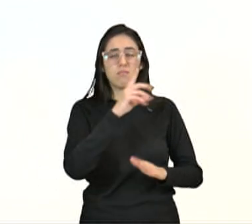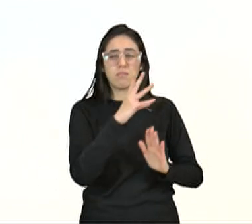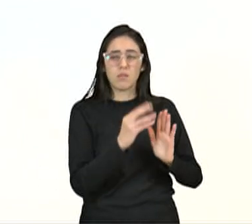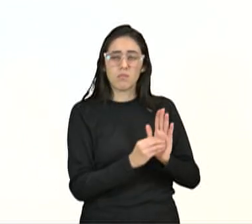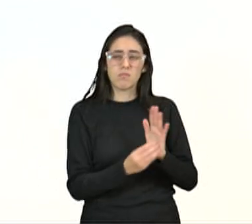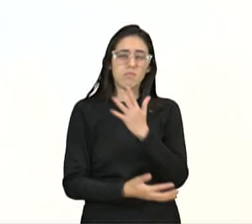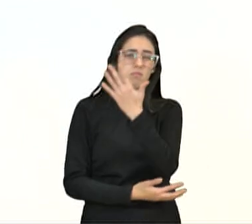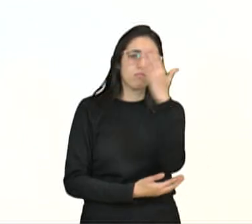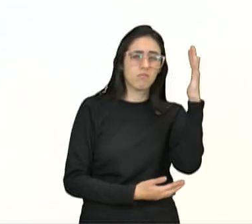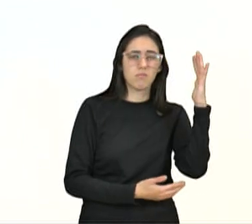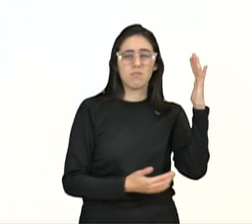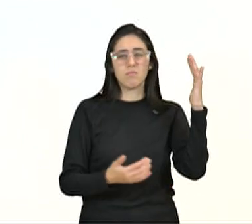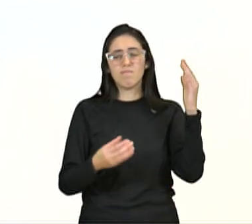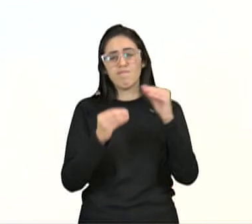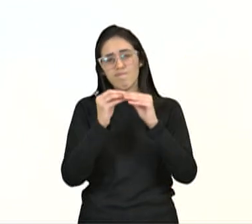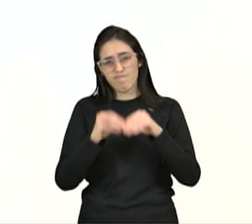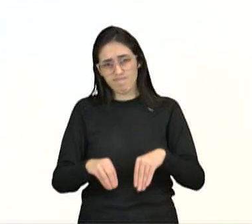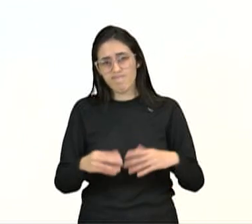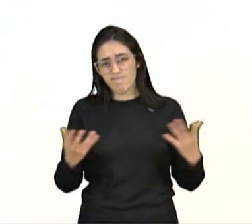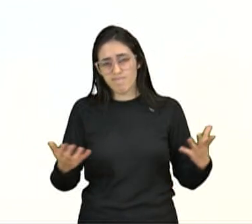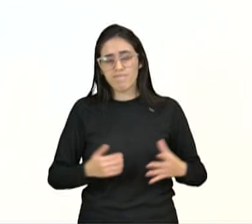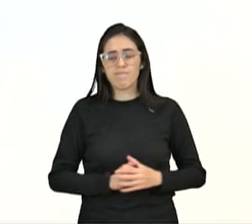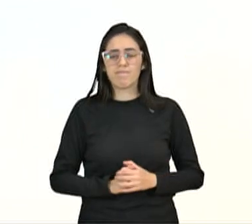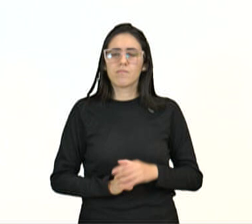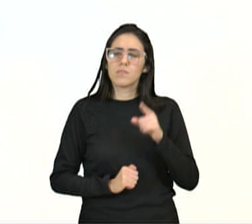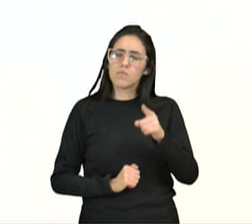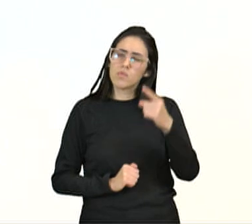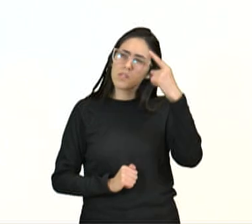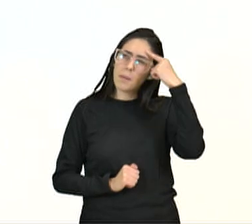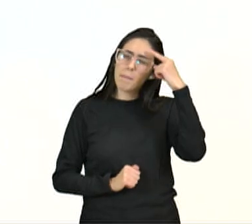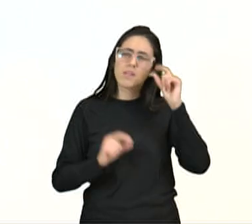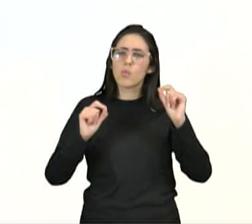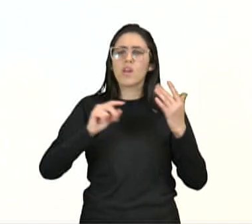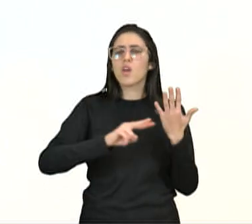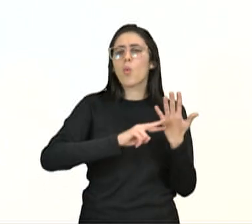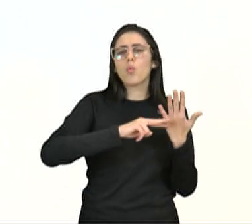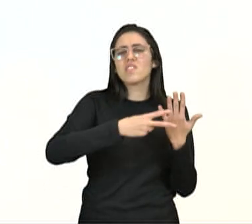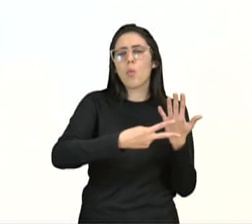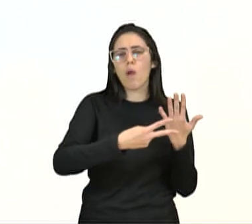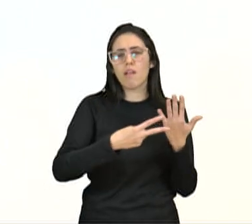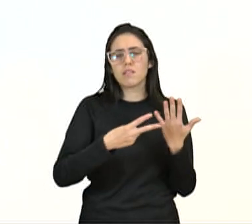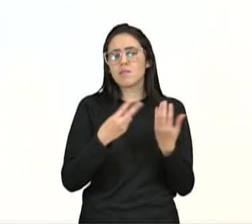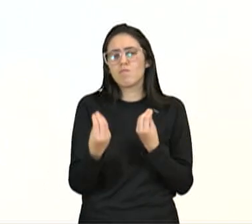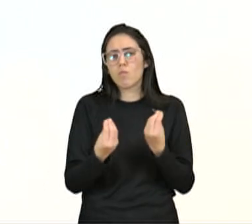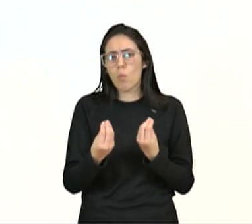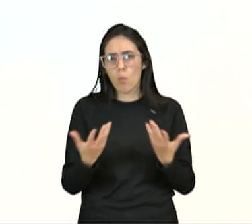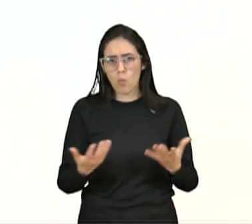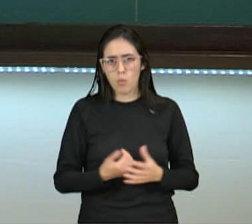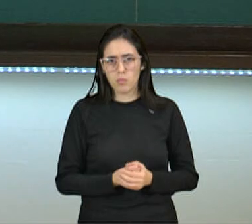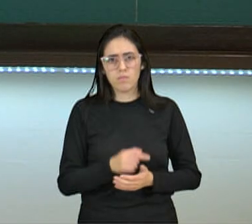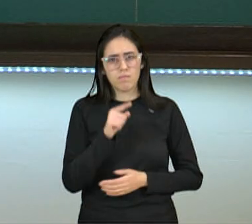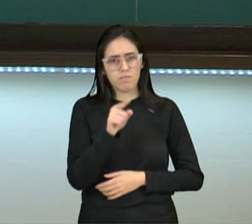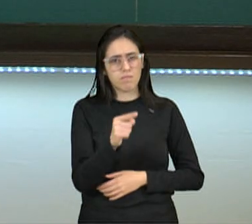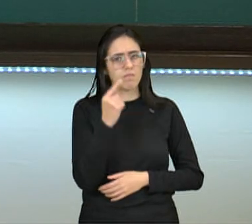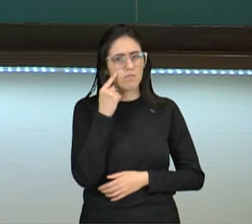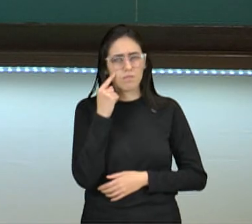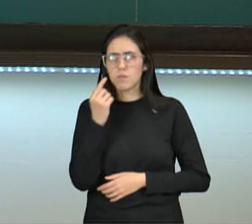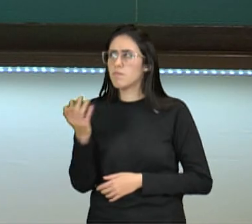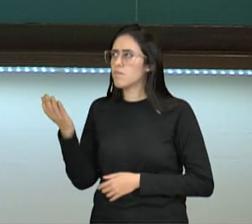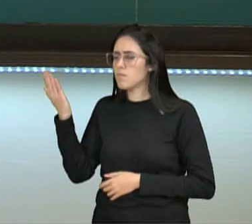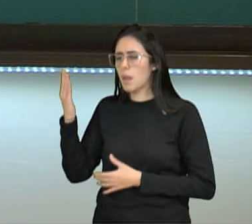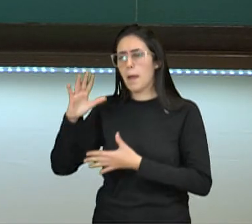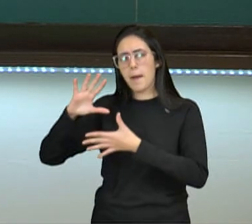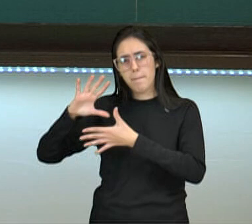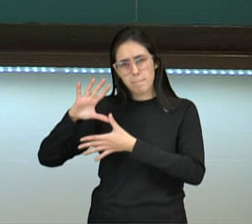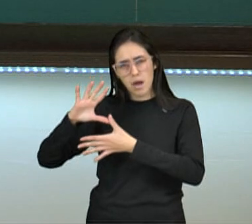da cobertura vegetal do planeta. Reflita sobre as consequências. Então, analisando o mapa,